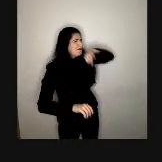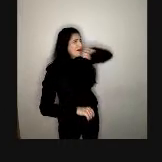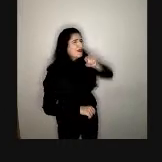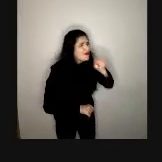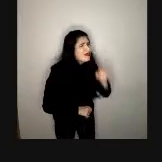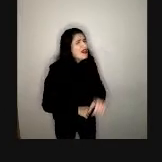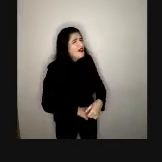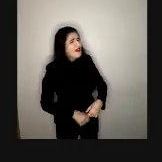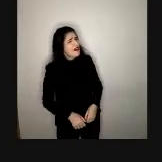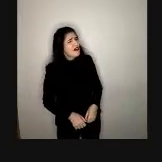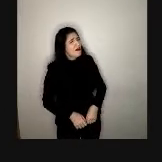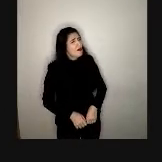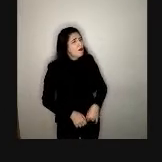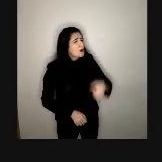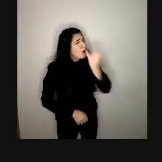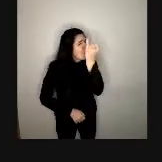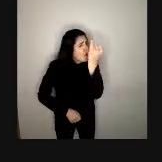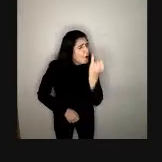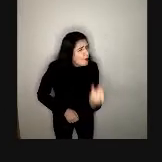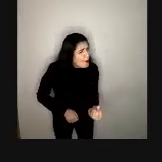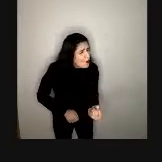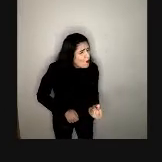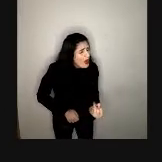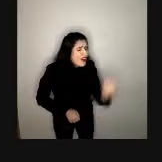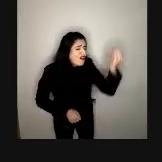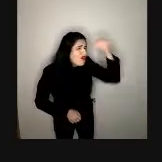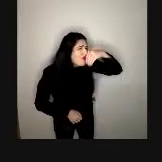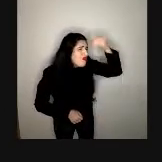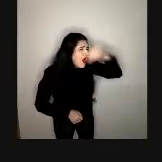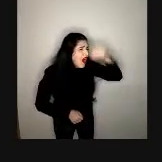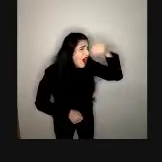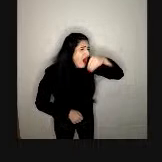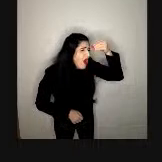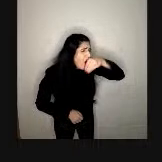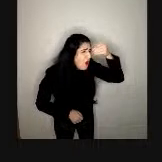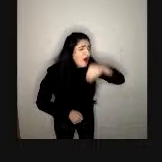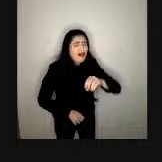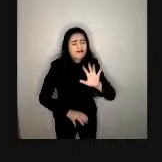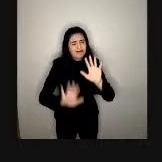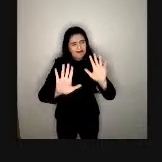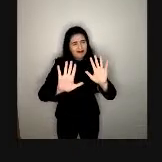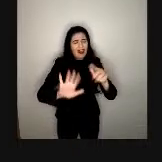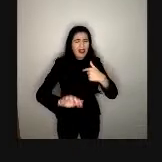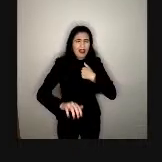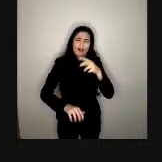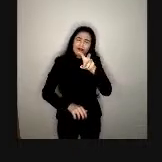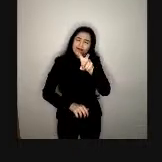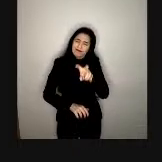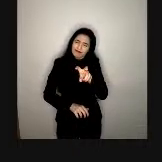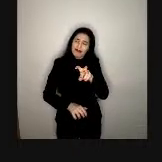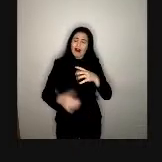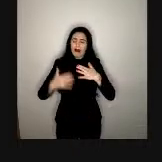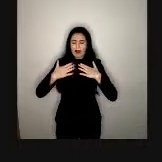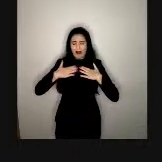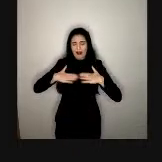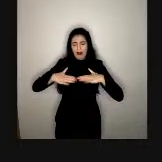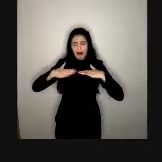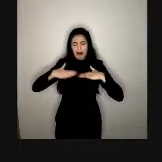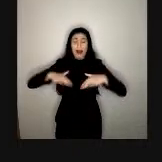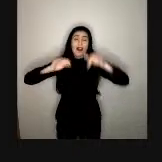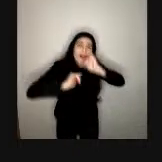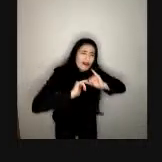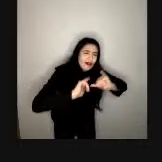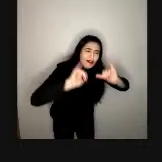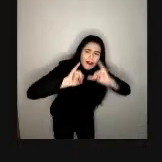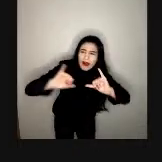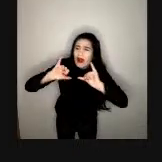tá fraquinha. E ela falou: não, deixa comigo, porque se eu ficar fraca, eu sento e descanso. E ela ia de um por um e falava para as pessoas: não, não